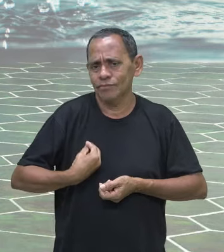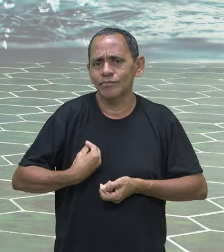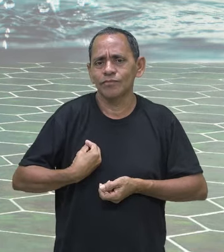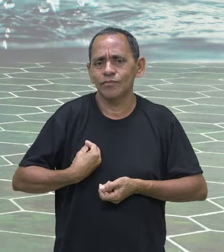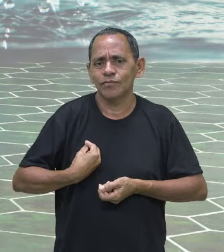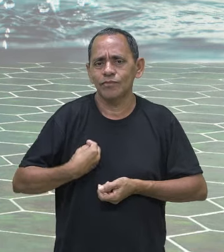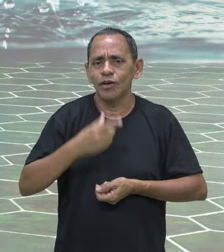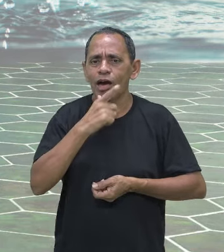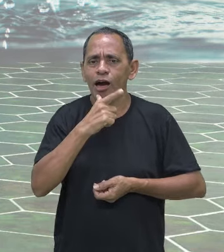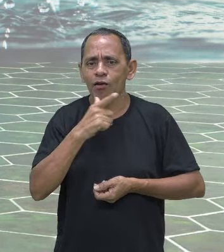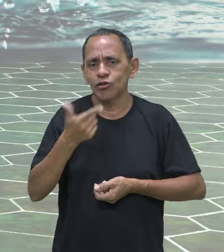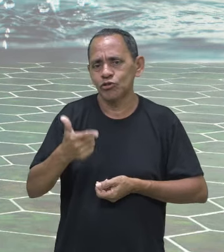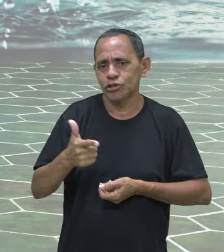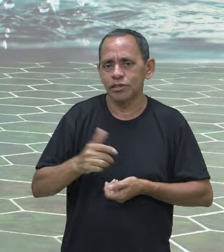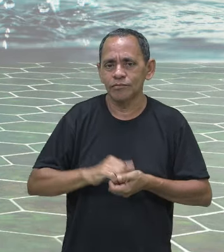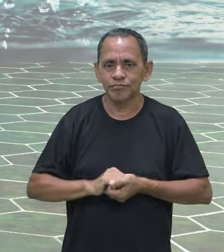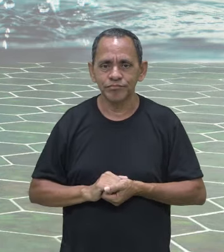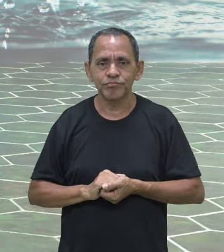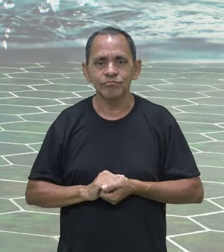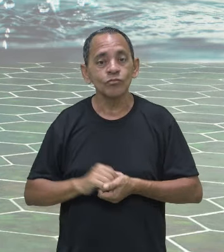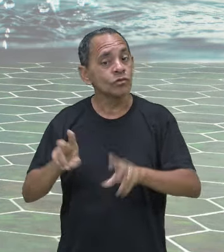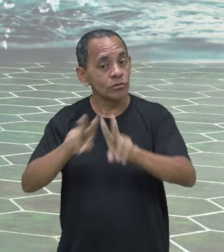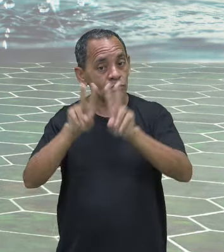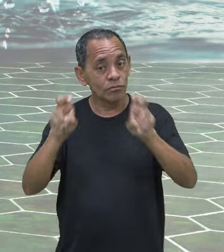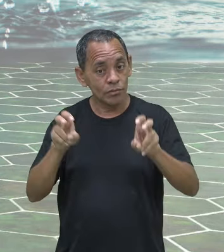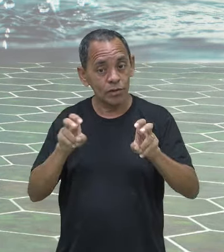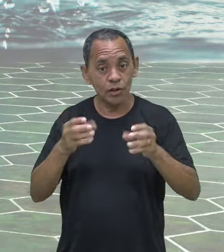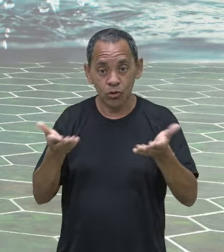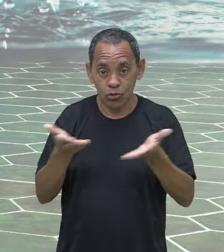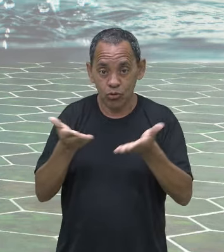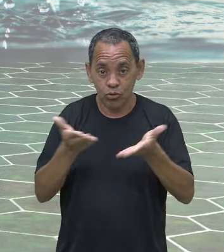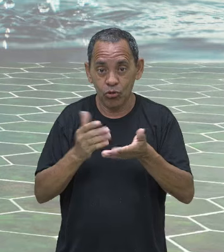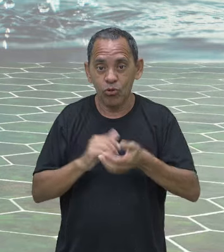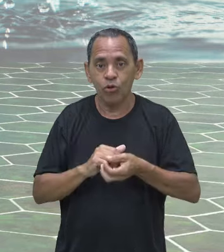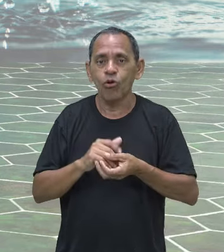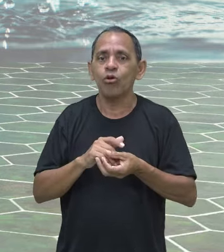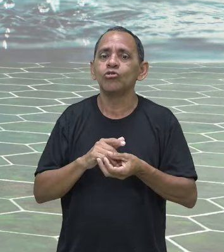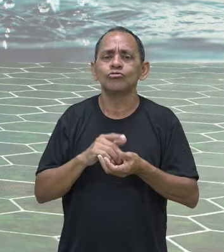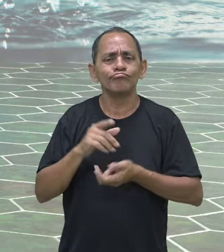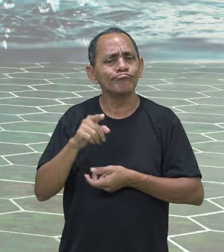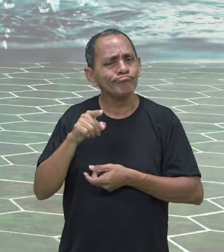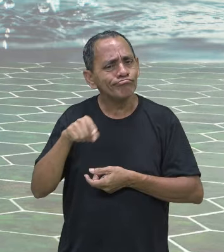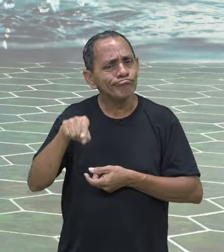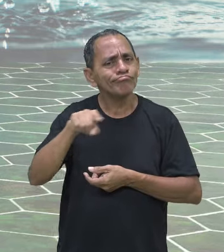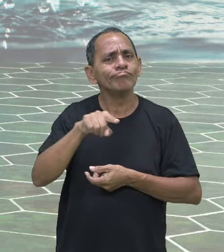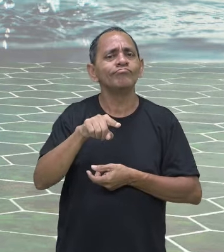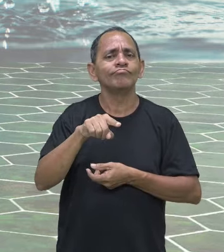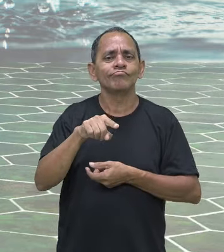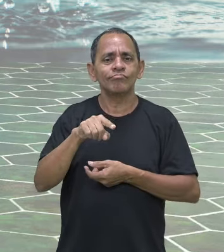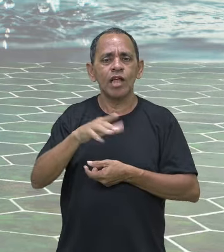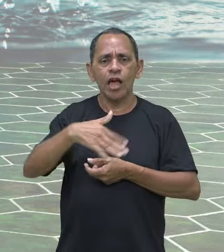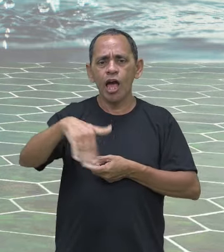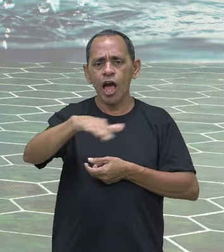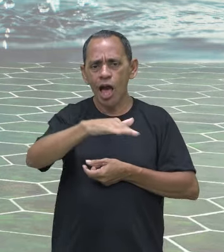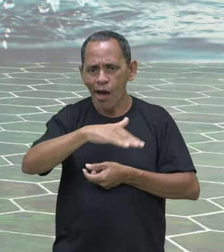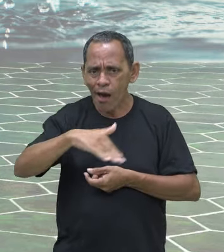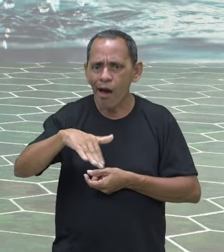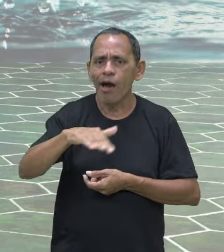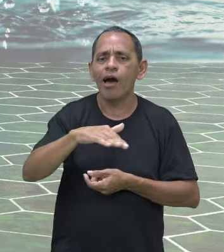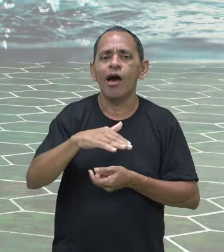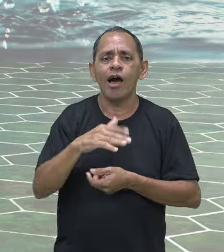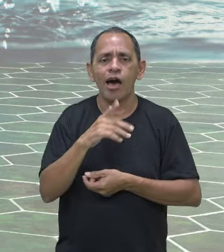nosso tema da aula, nós temos aqui este vasto ambiente aquático, em que nós